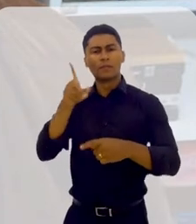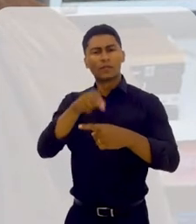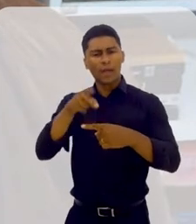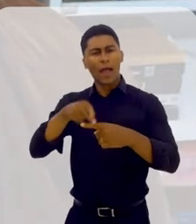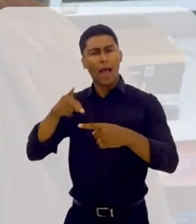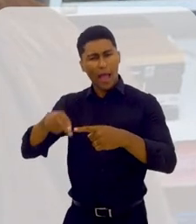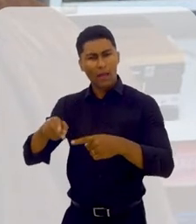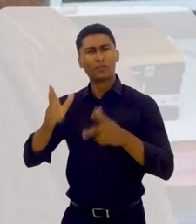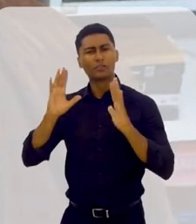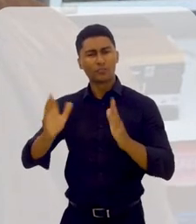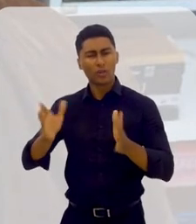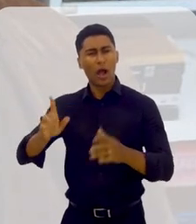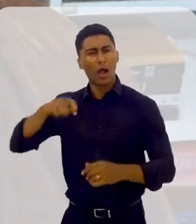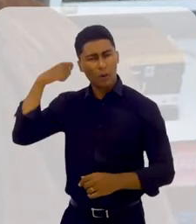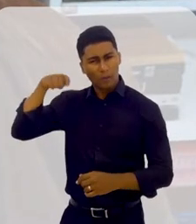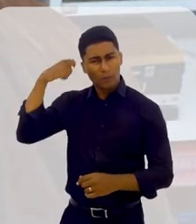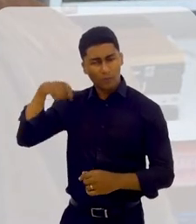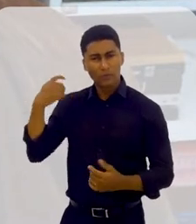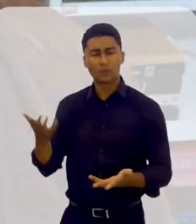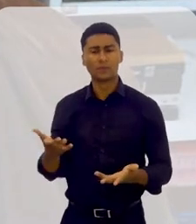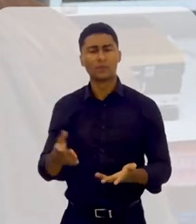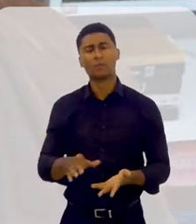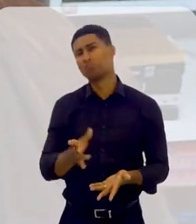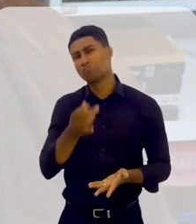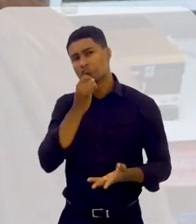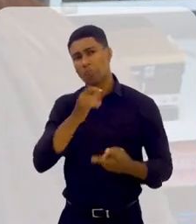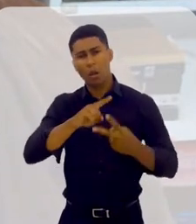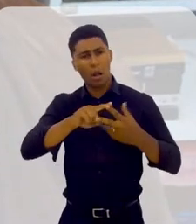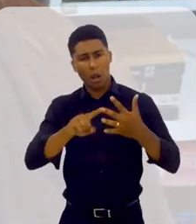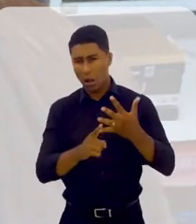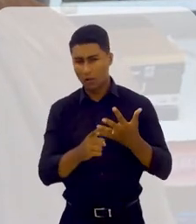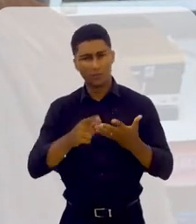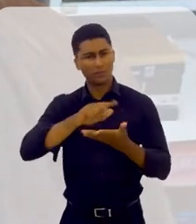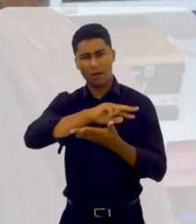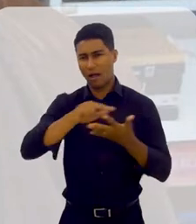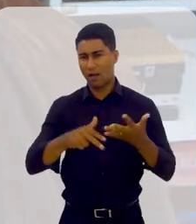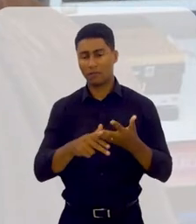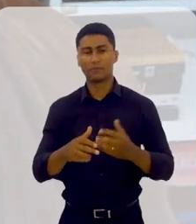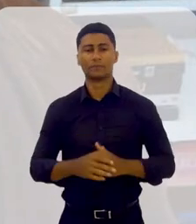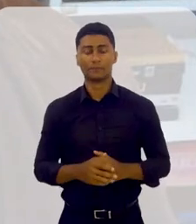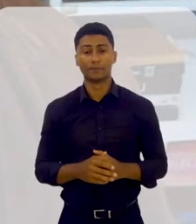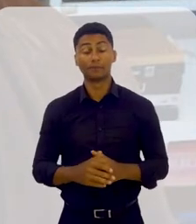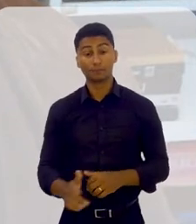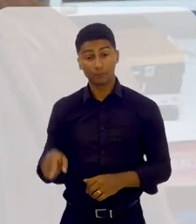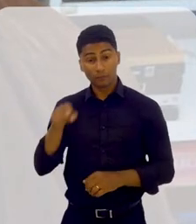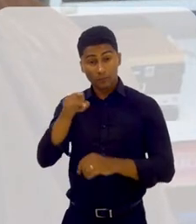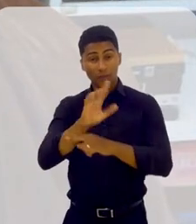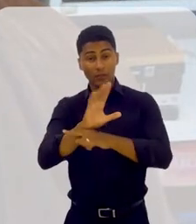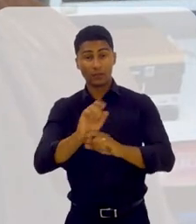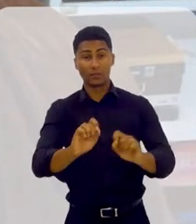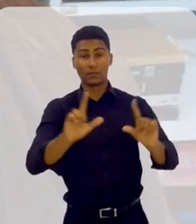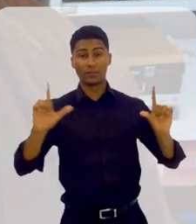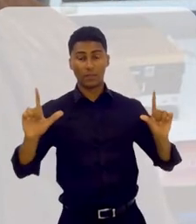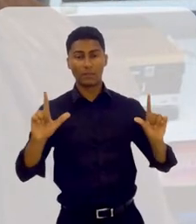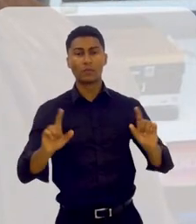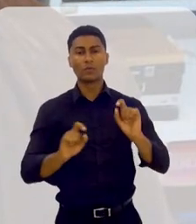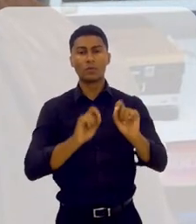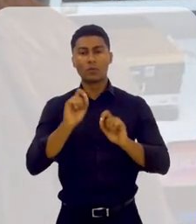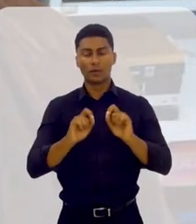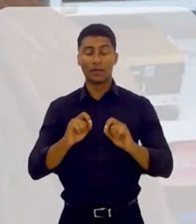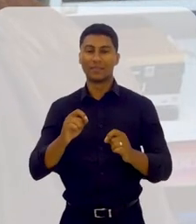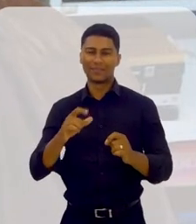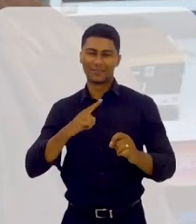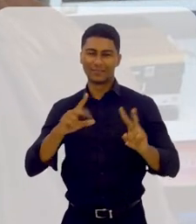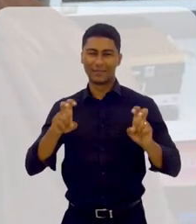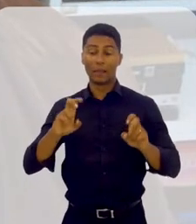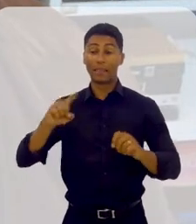séries como Love 3, 5 vezes Comédia, Dependentes e Questão de Família. No cinema, participou dos longa-metragens Depois a